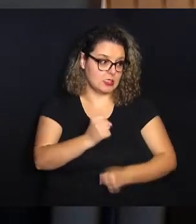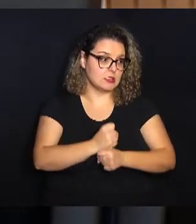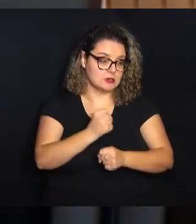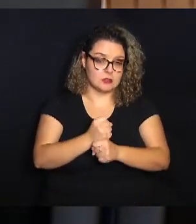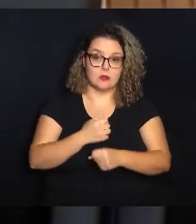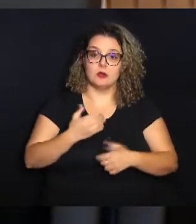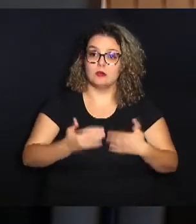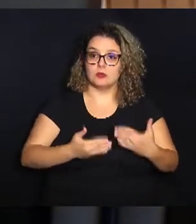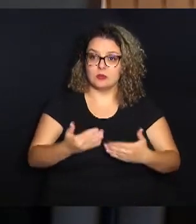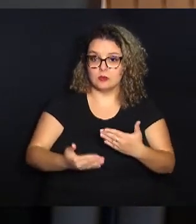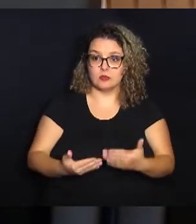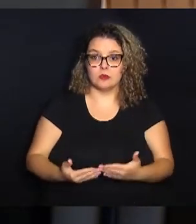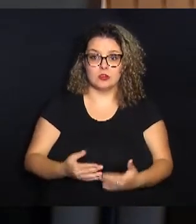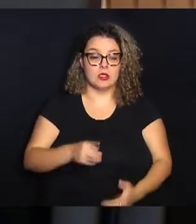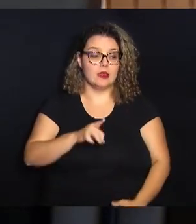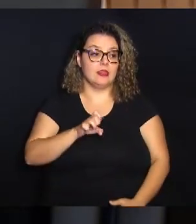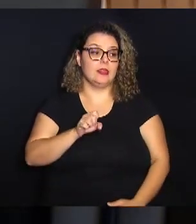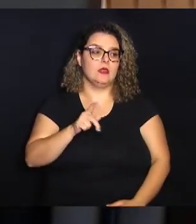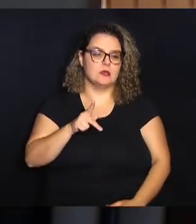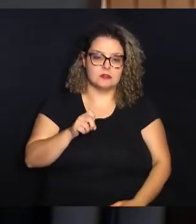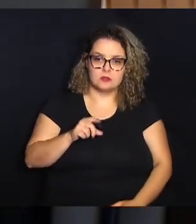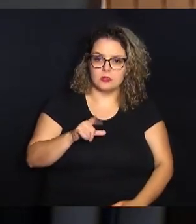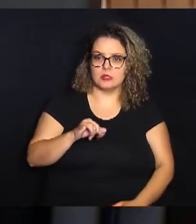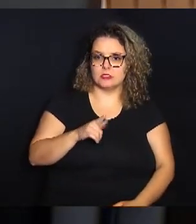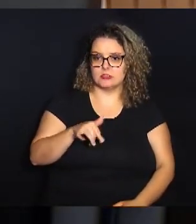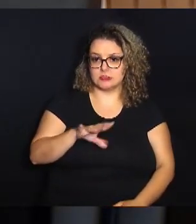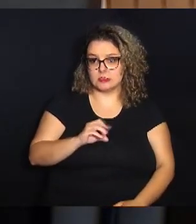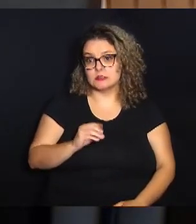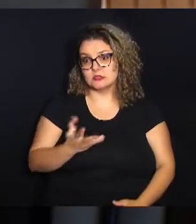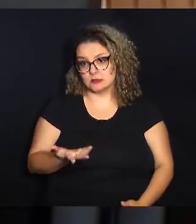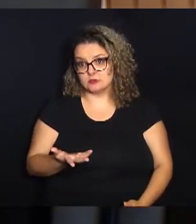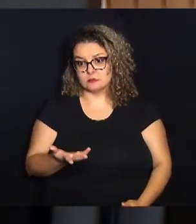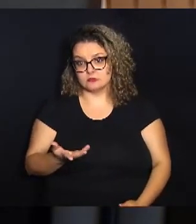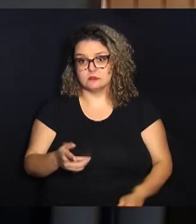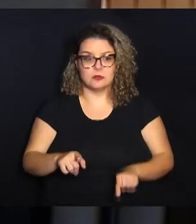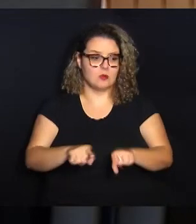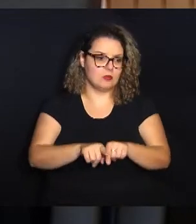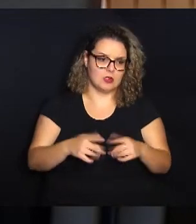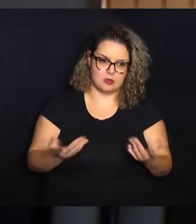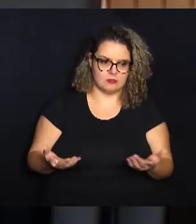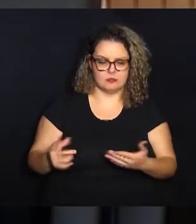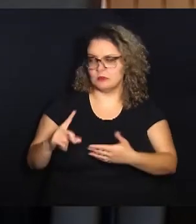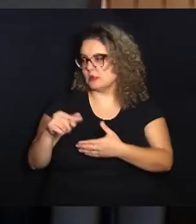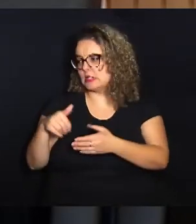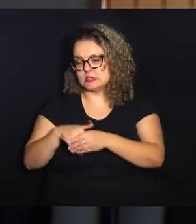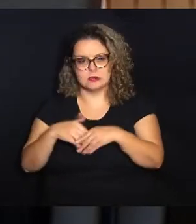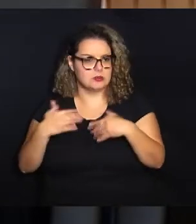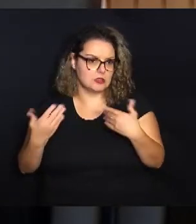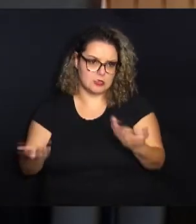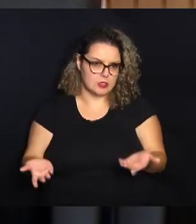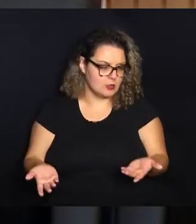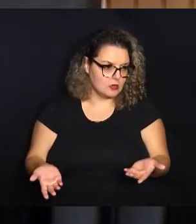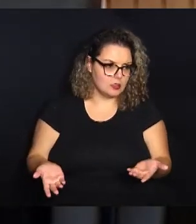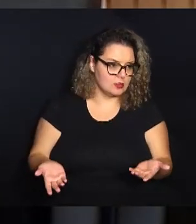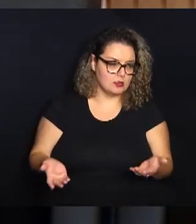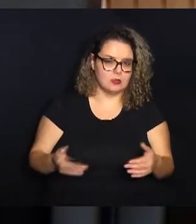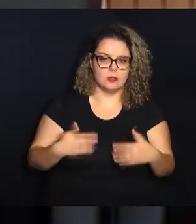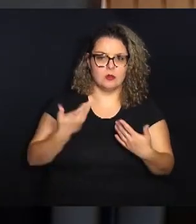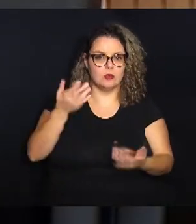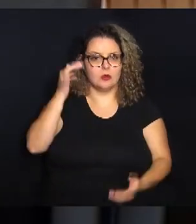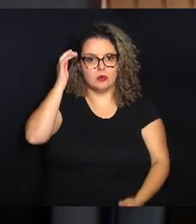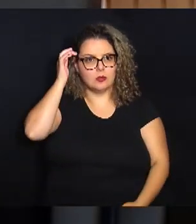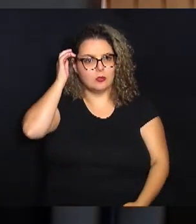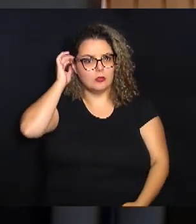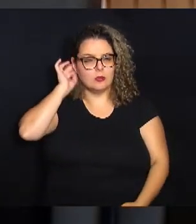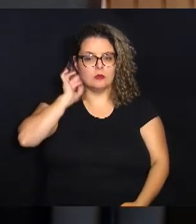um processo de despolitização, inclusive, seja das eleições, seja da